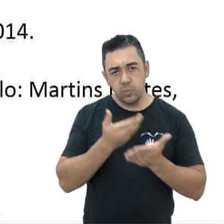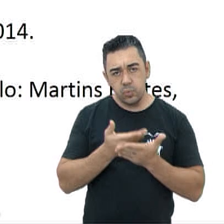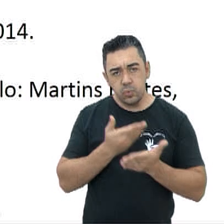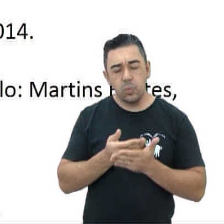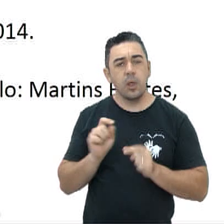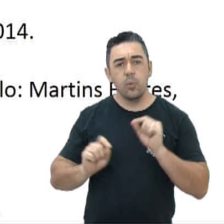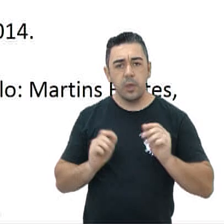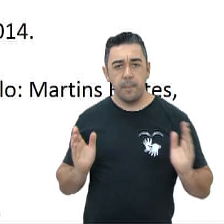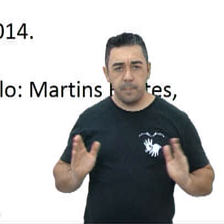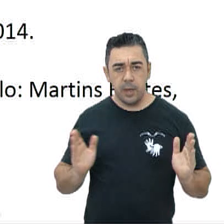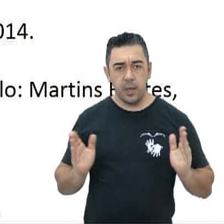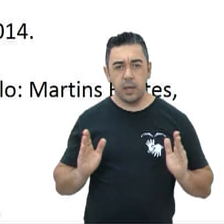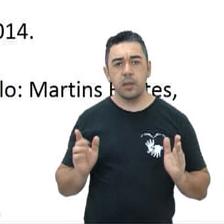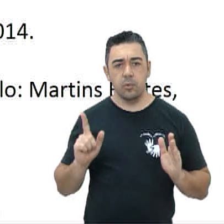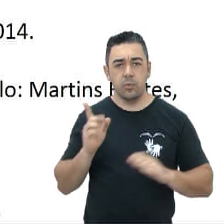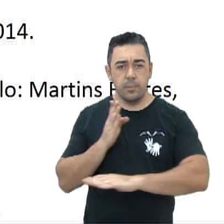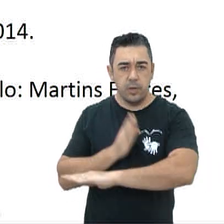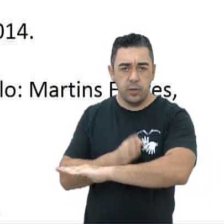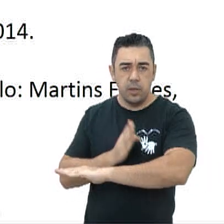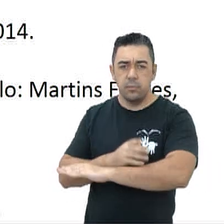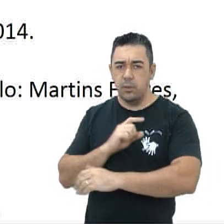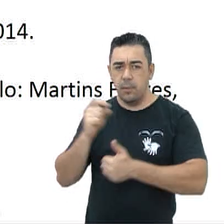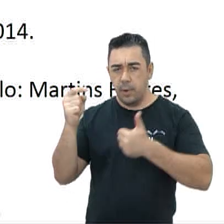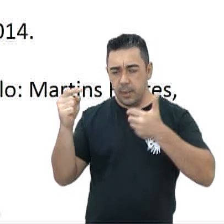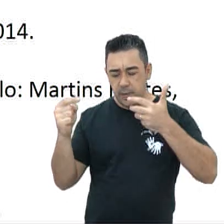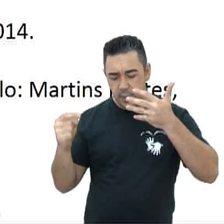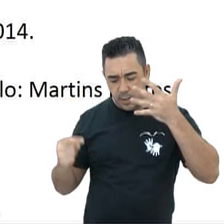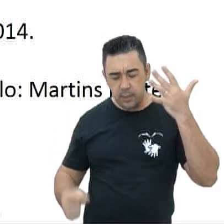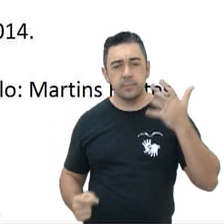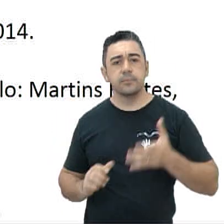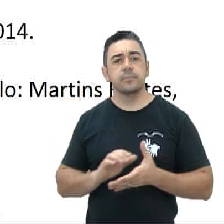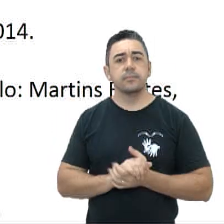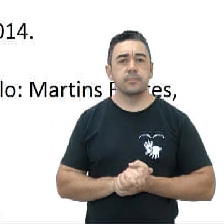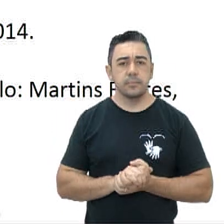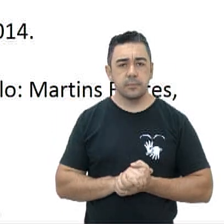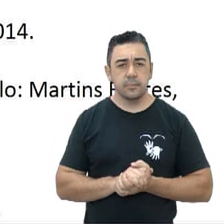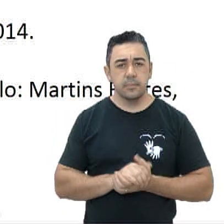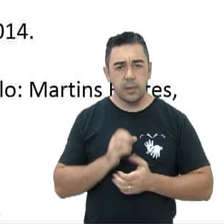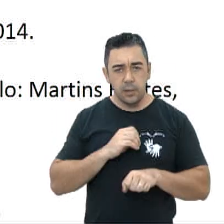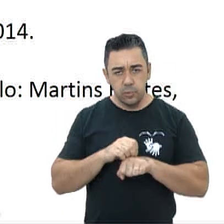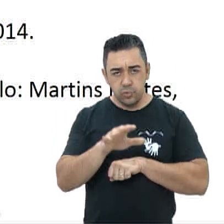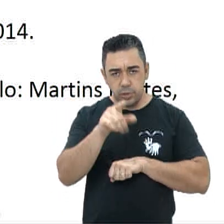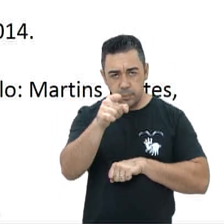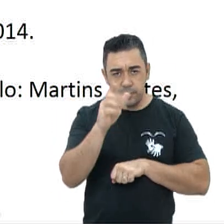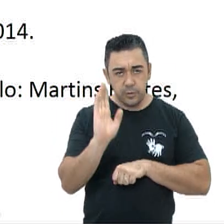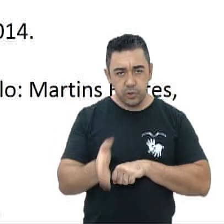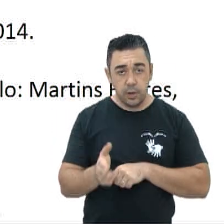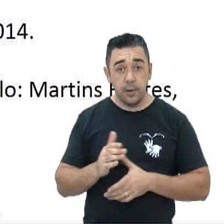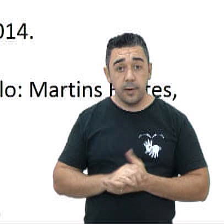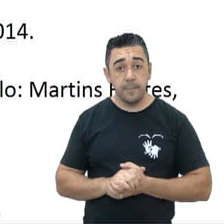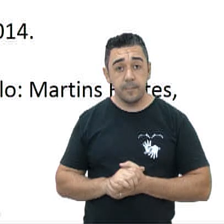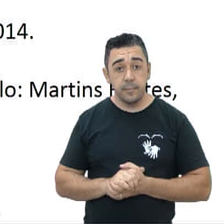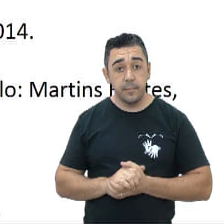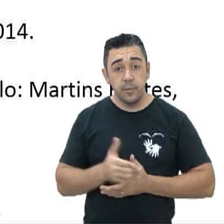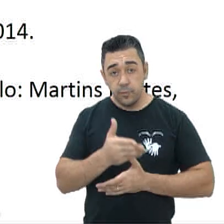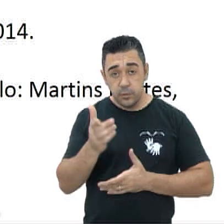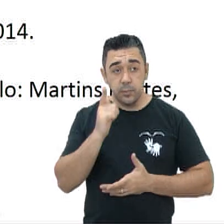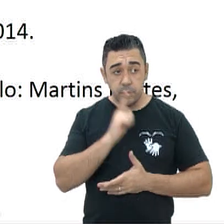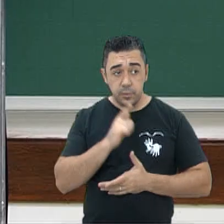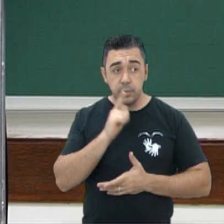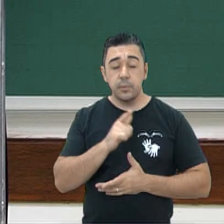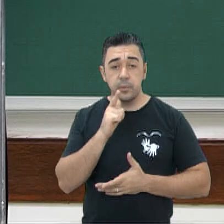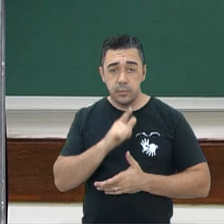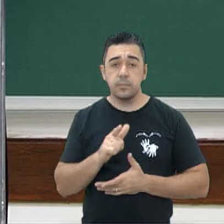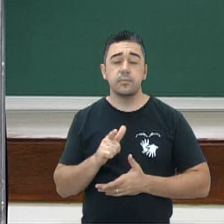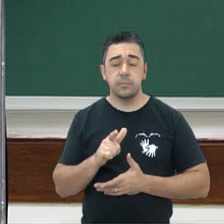sobre o período medieval, né? Boulos, Carvalho, Huizinga, Legoff, que eu sugeri para vocês, né? Então, assim vocês têm condição